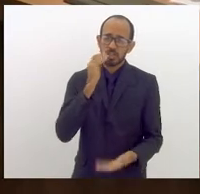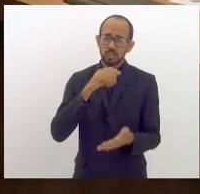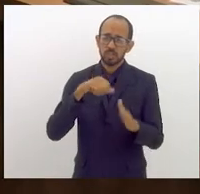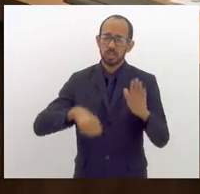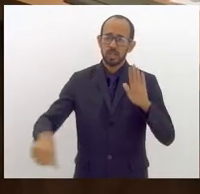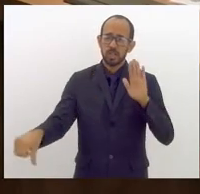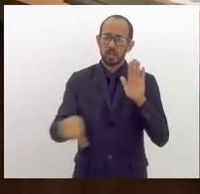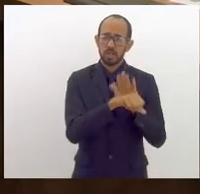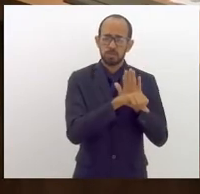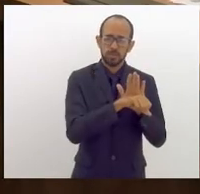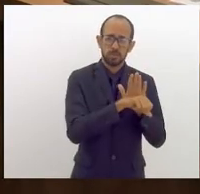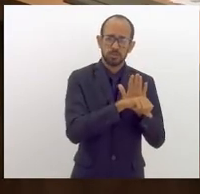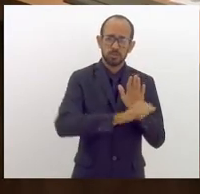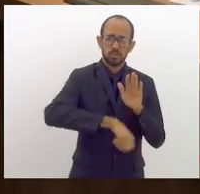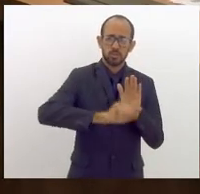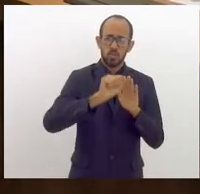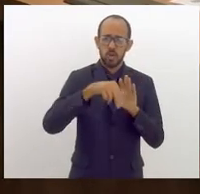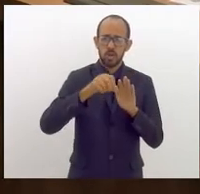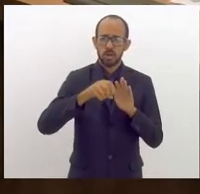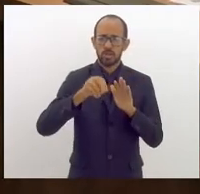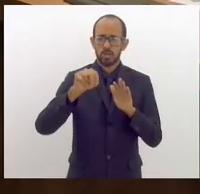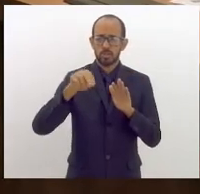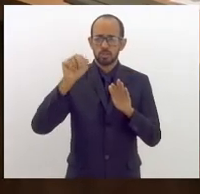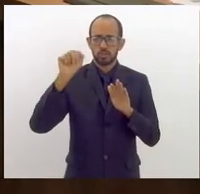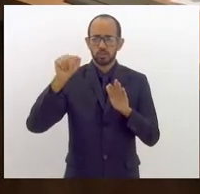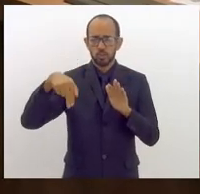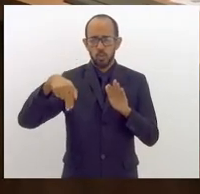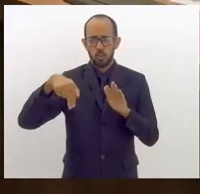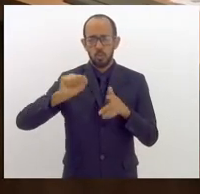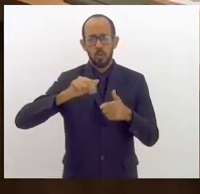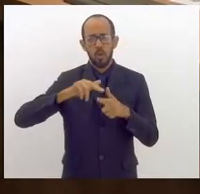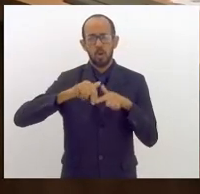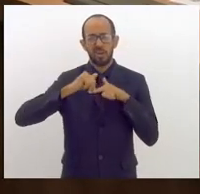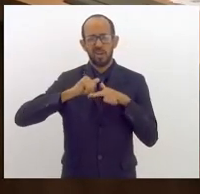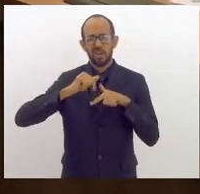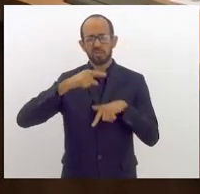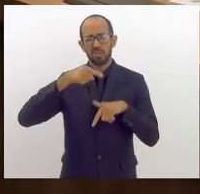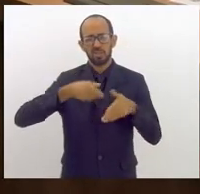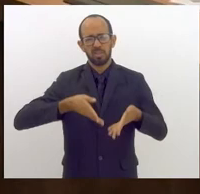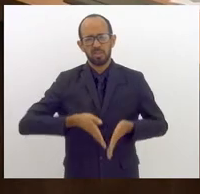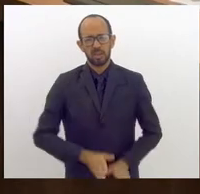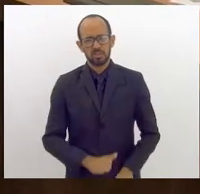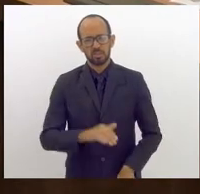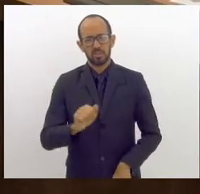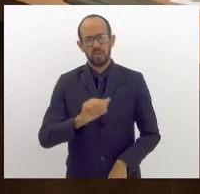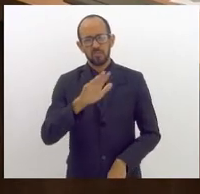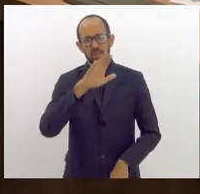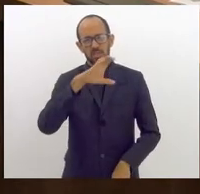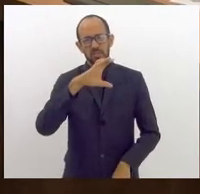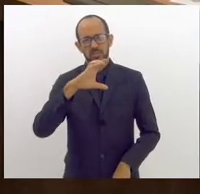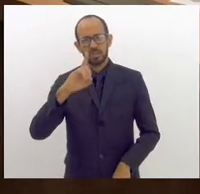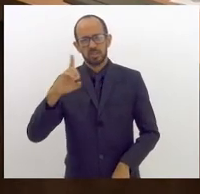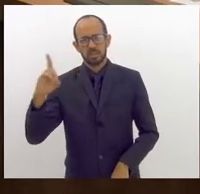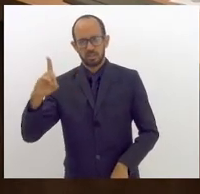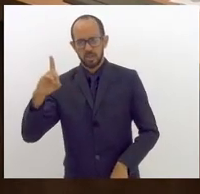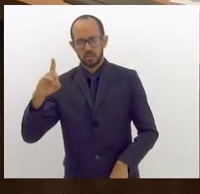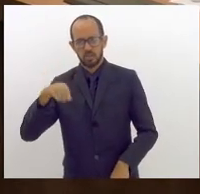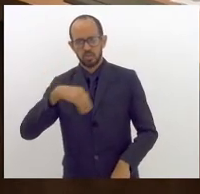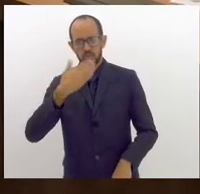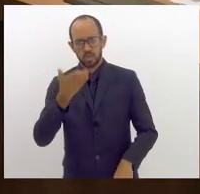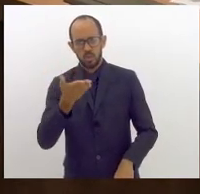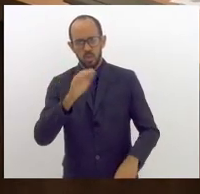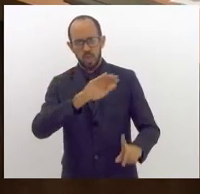do Anderson quack pela sua origem favelada na Cidade de Deus então eu acho que reconheceu auê também